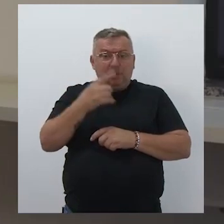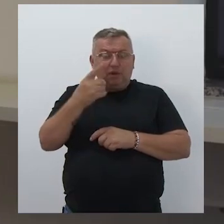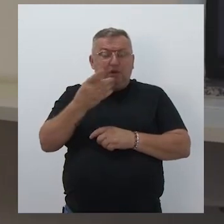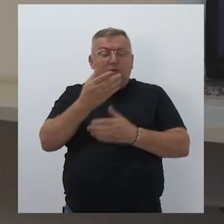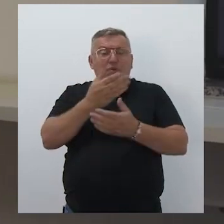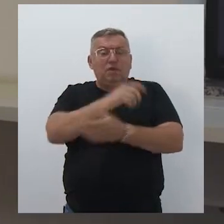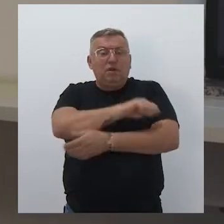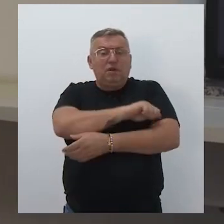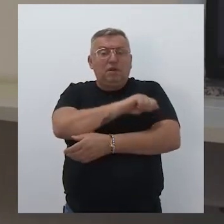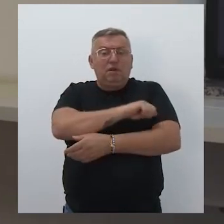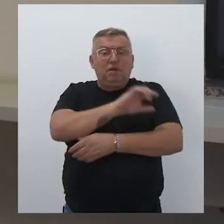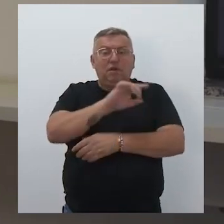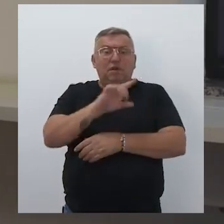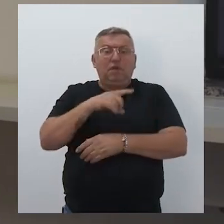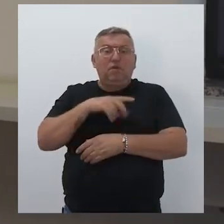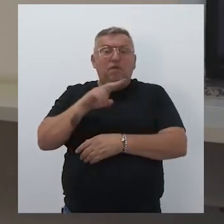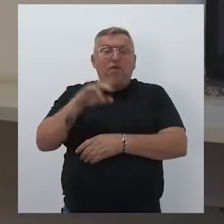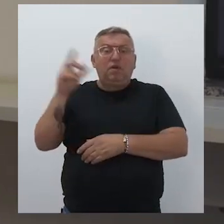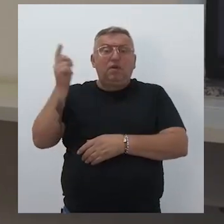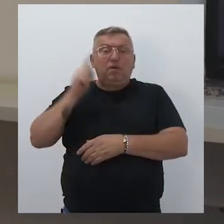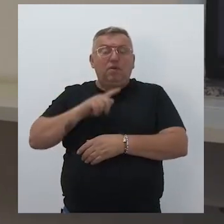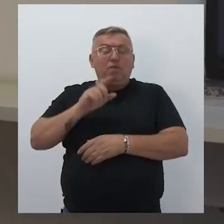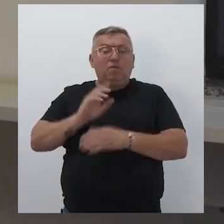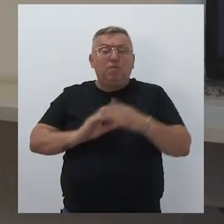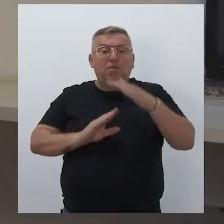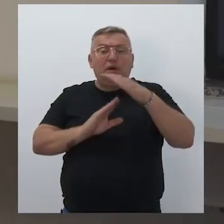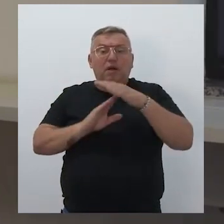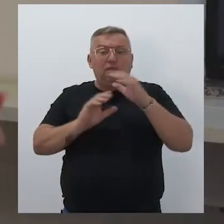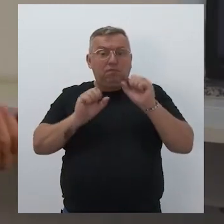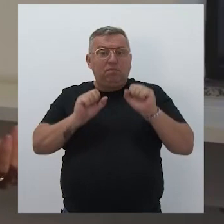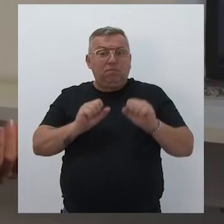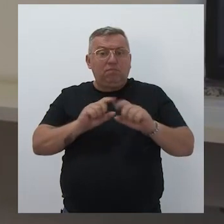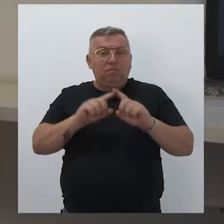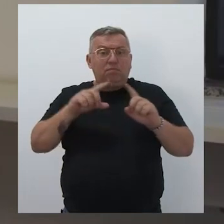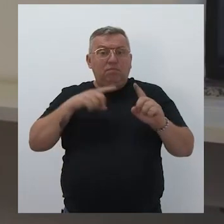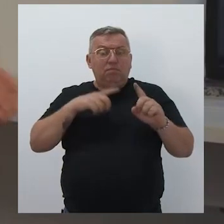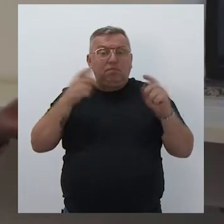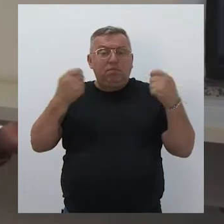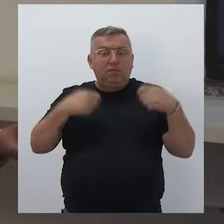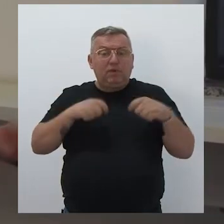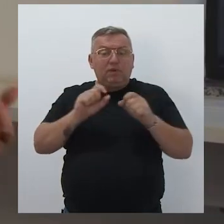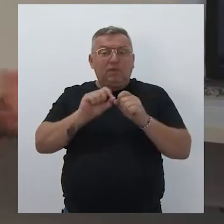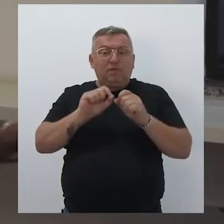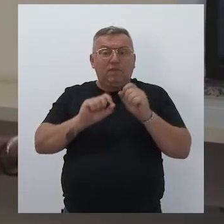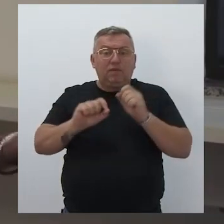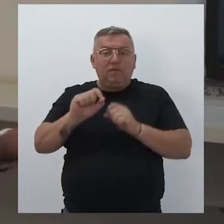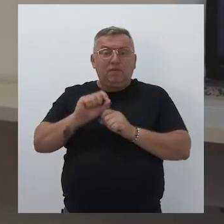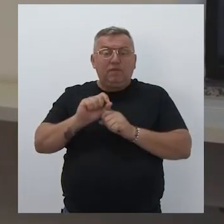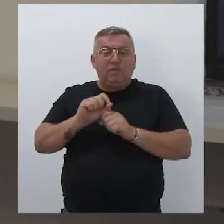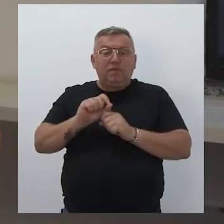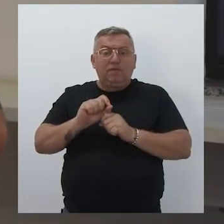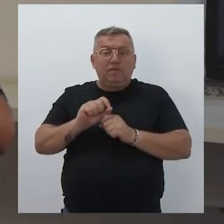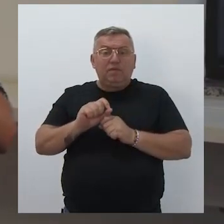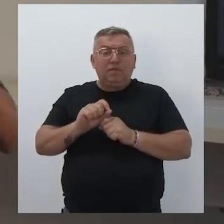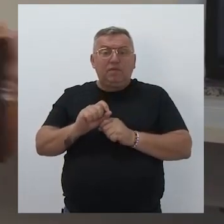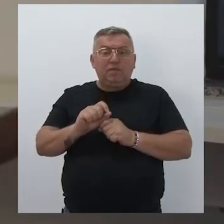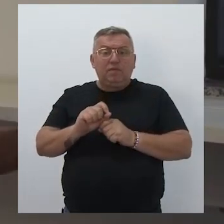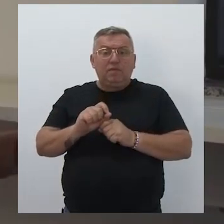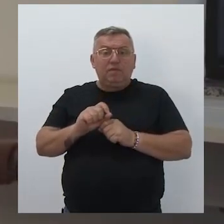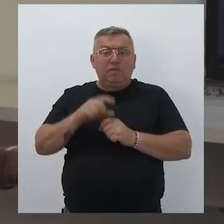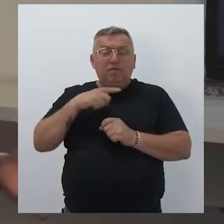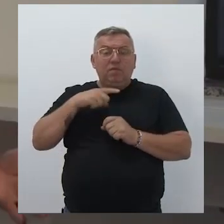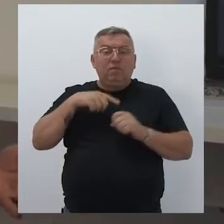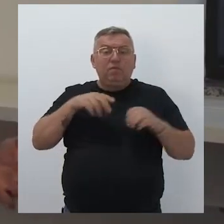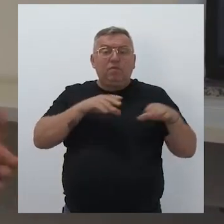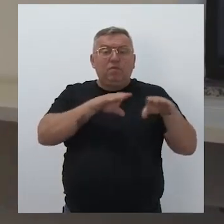estudante. Cada um vai atingir o máximo da sua potência, mas sem necessariamente a gente precisar estabelecer um